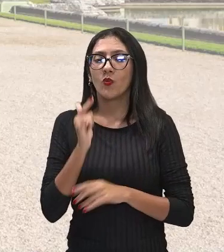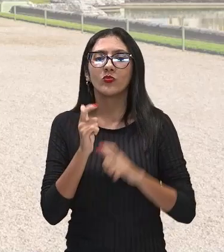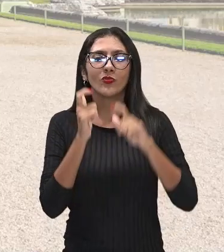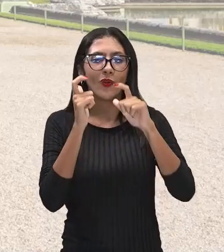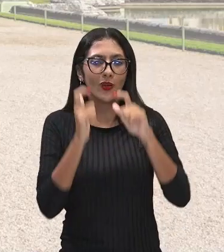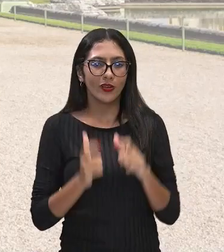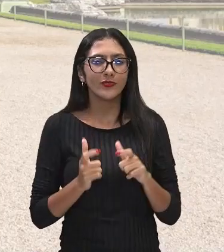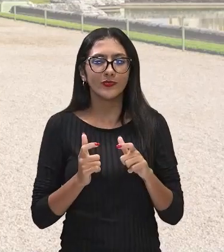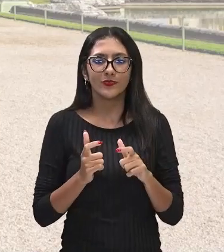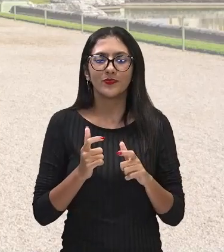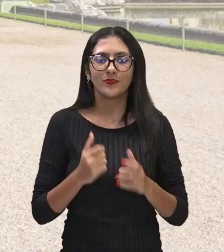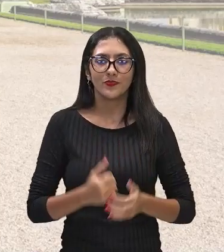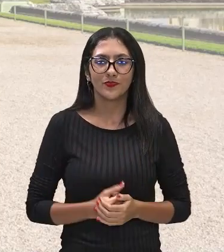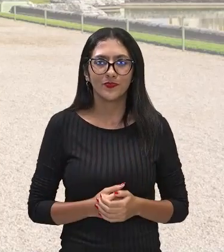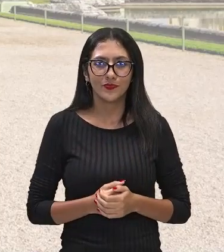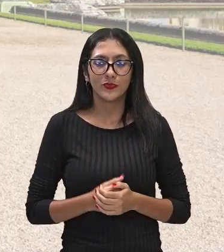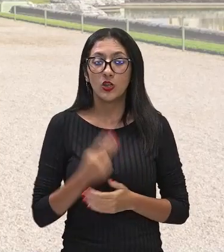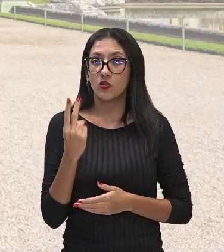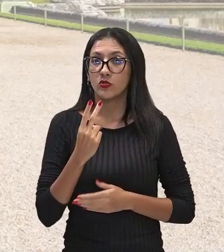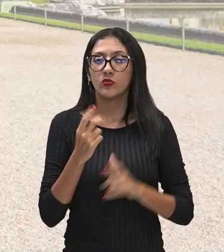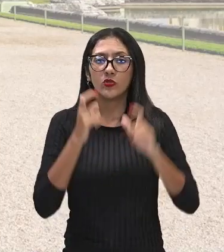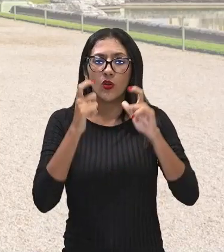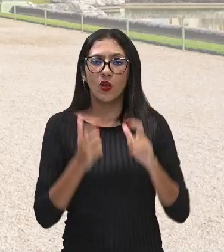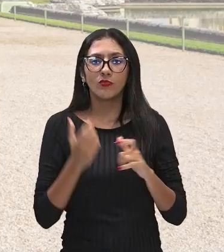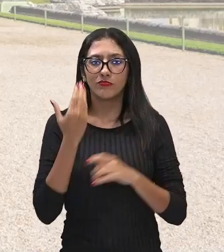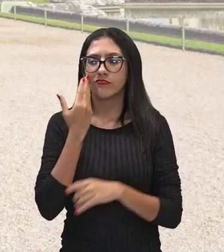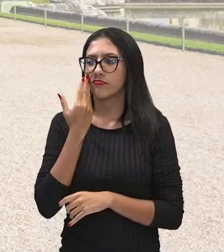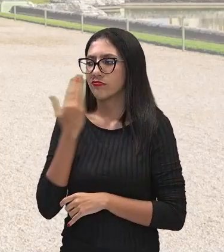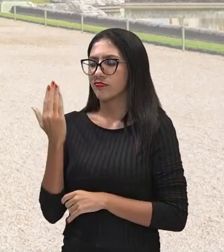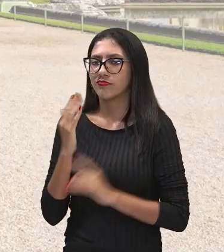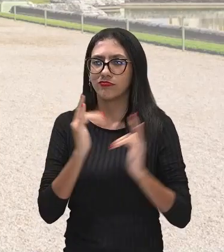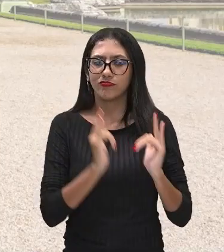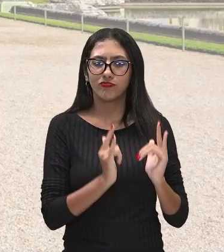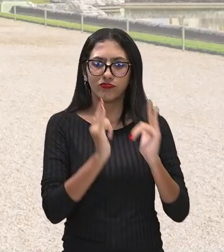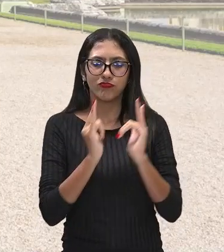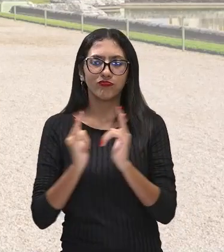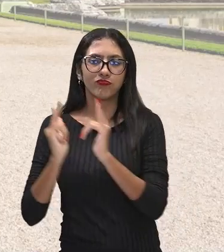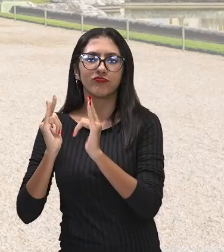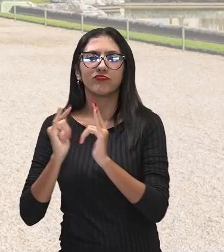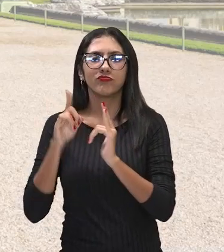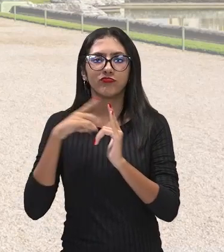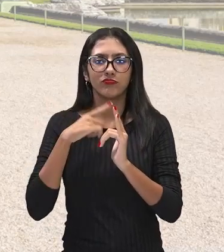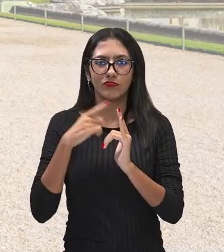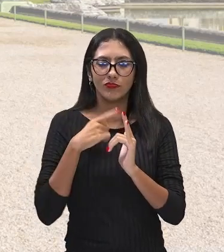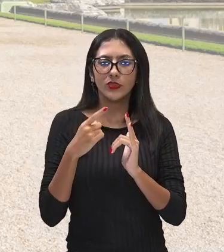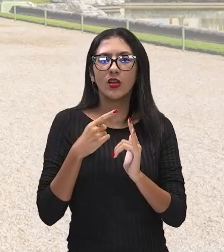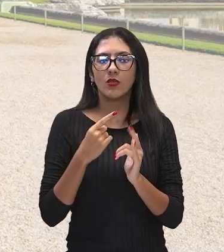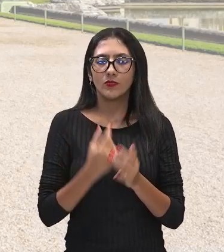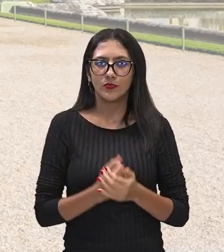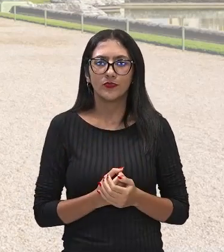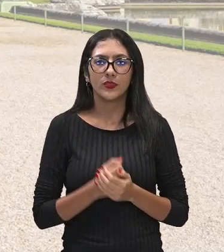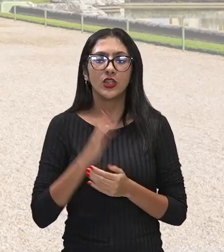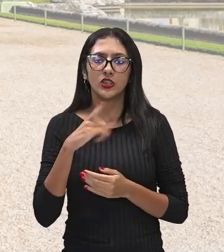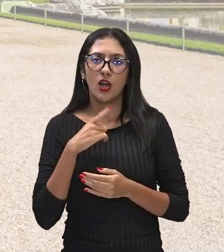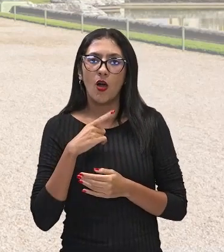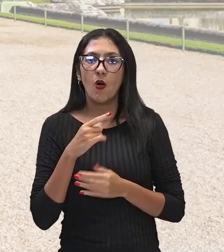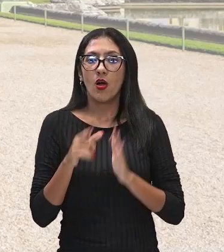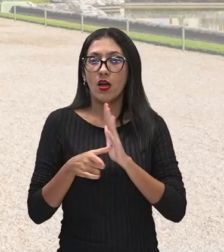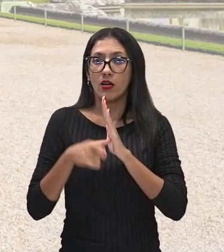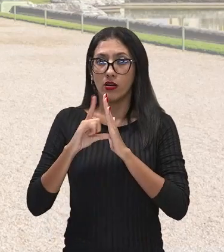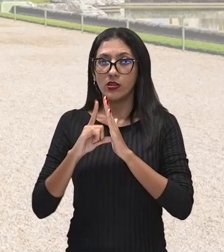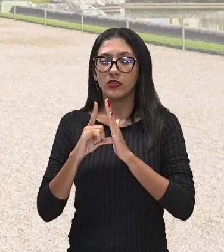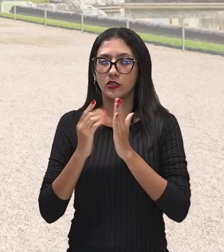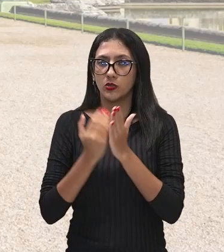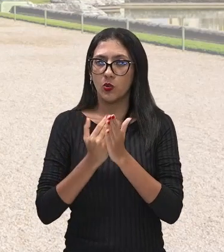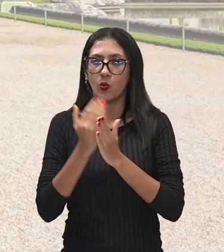então vejam aí. O segundo lugar é o Palácio de Versalhes, então aqui já é o que? O meio da minha viagem, porque eu já conheci primeiramente a Torre Eiffel, agora